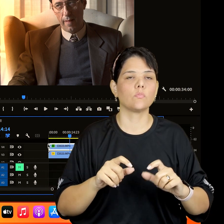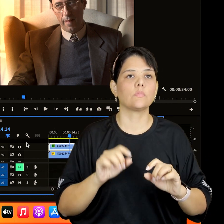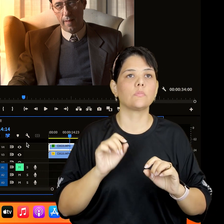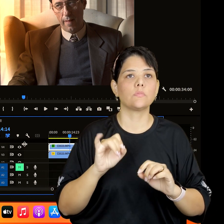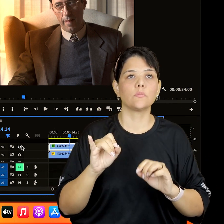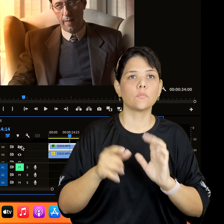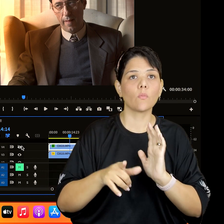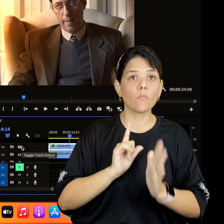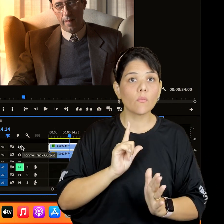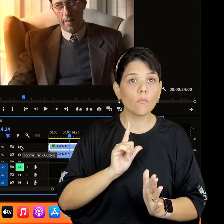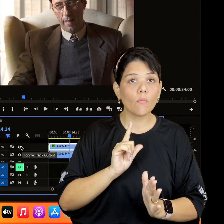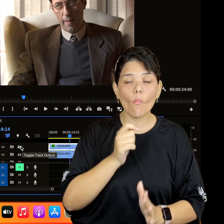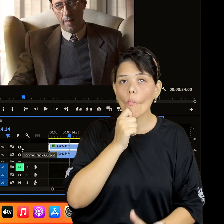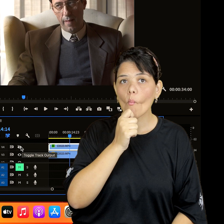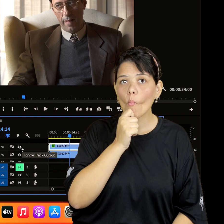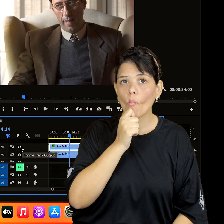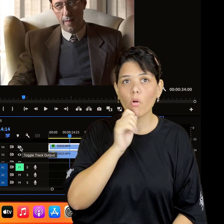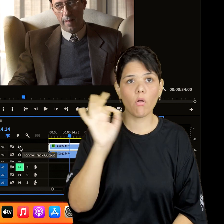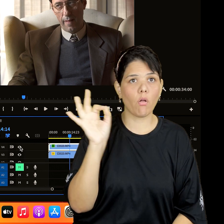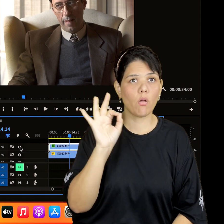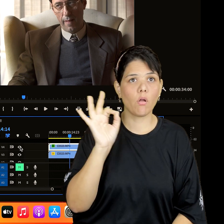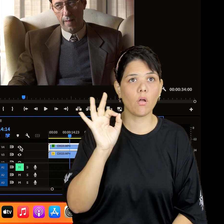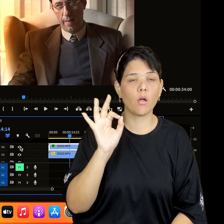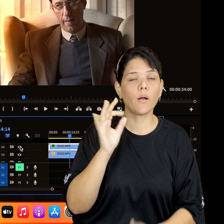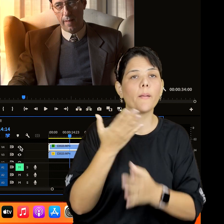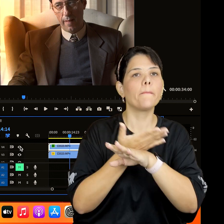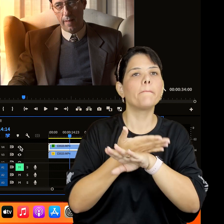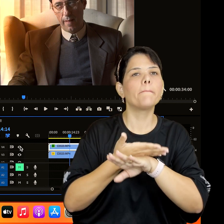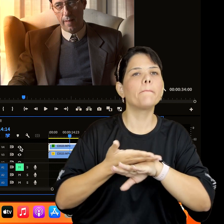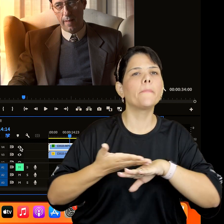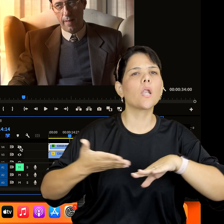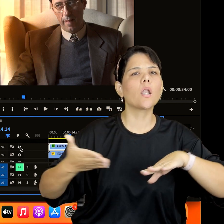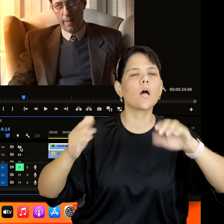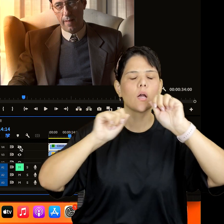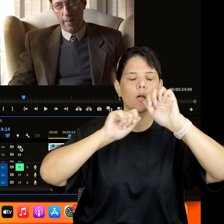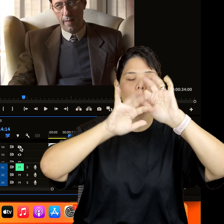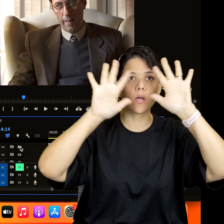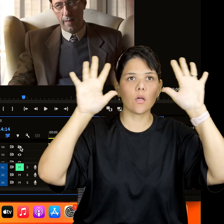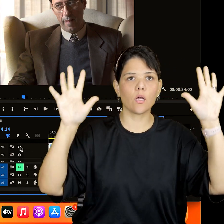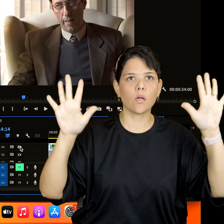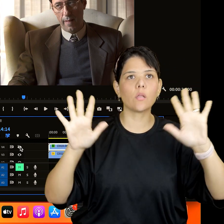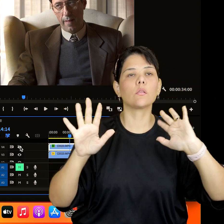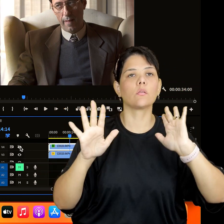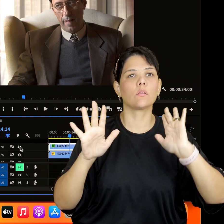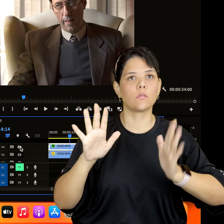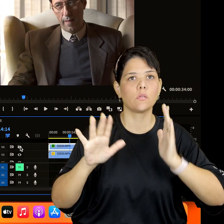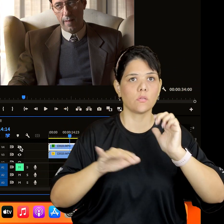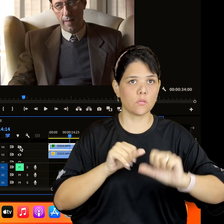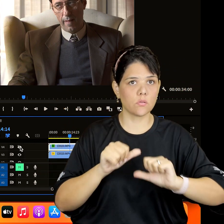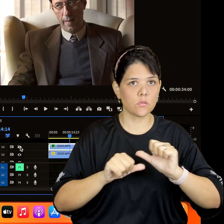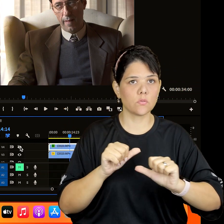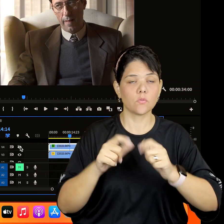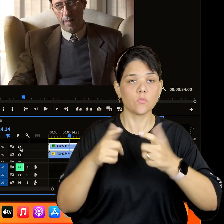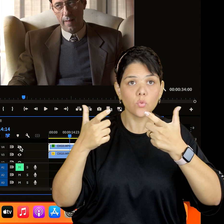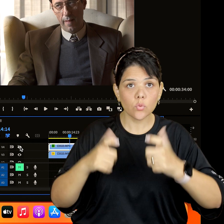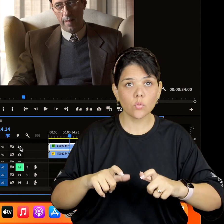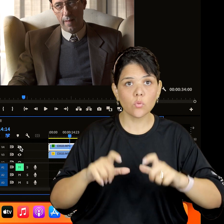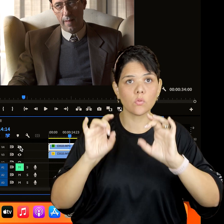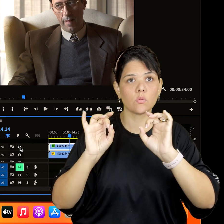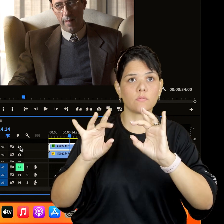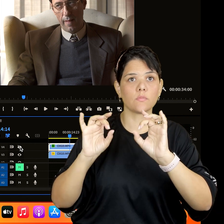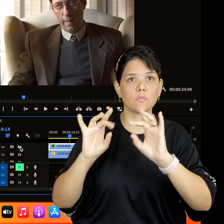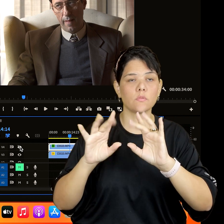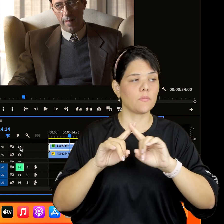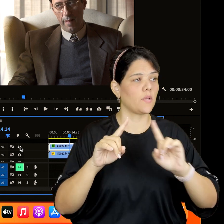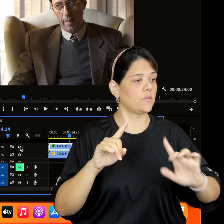ela, meu vídeo tá branco, beleza? Então eu afetei o meu vídeo numa porção específica, sem afetar